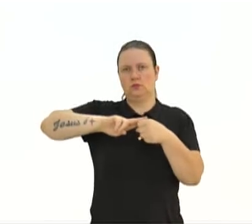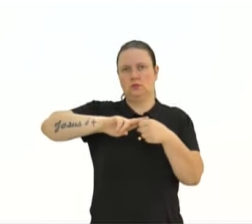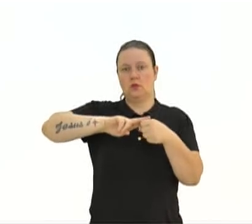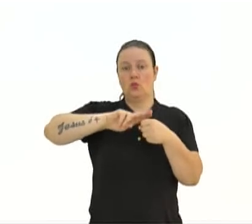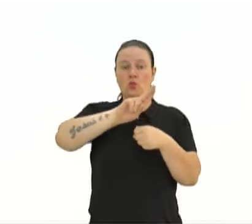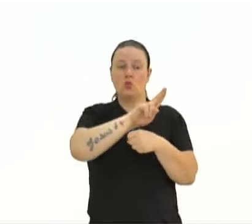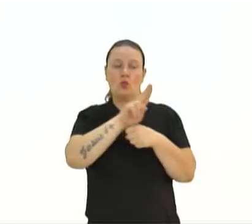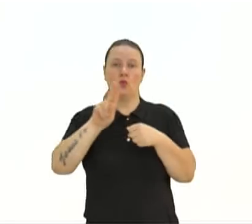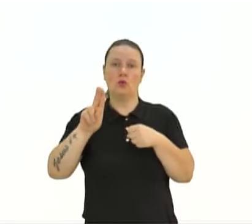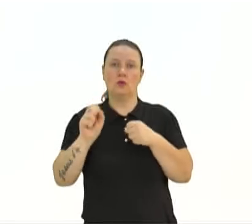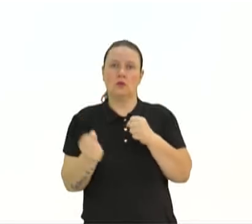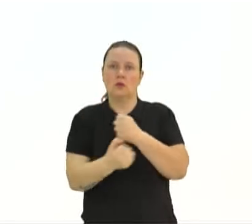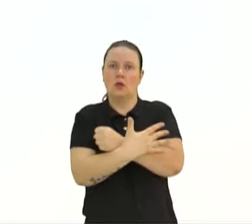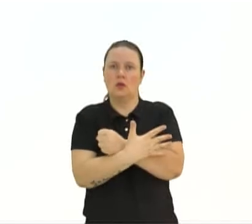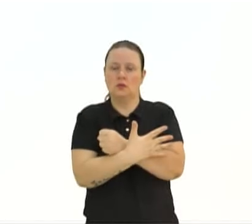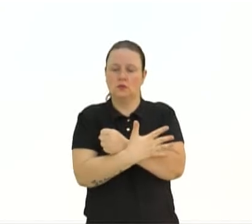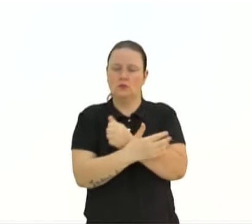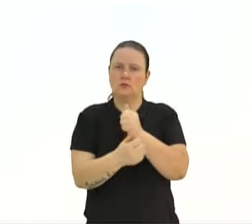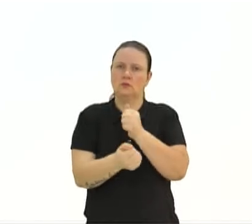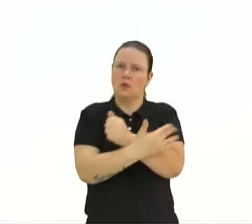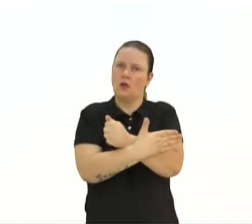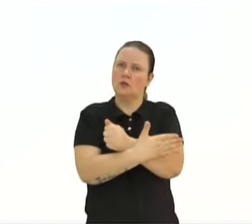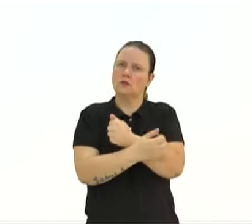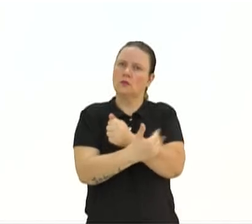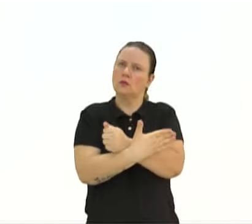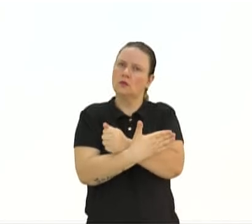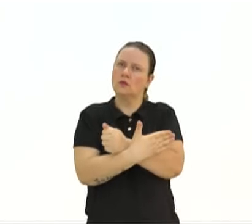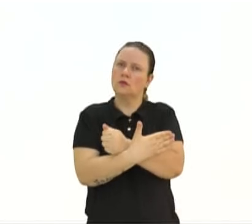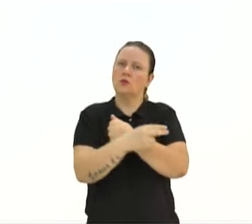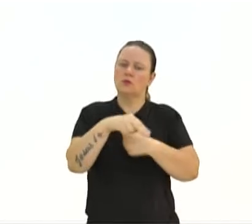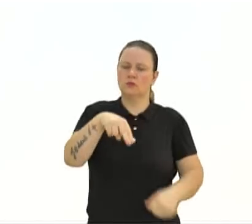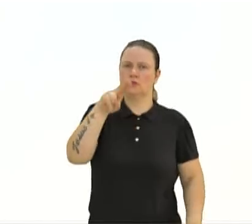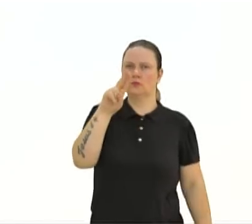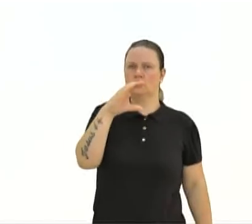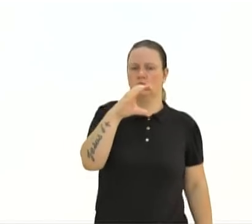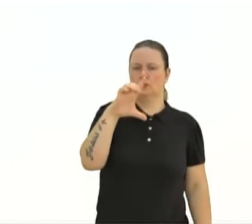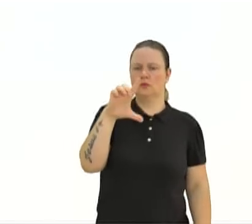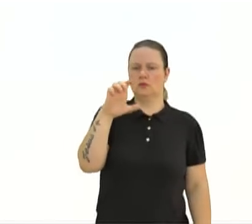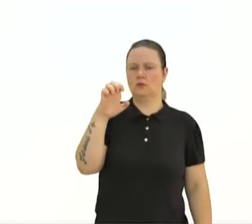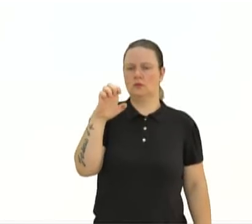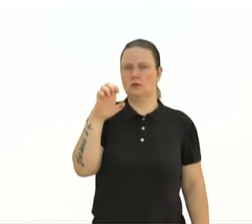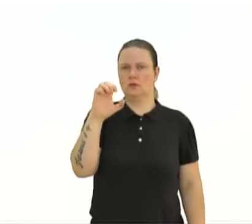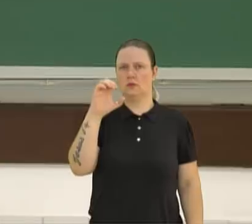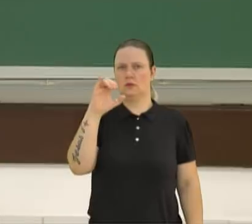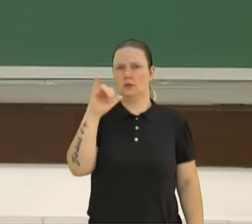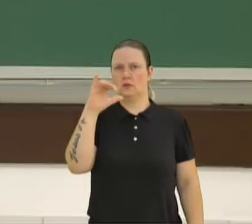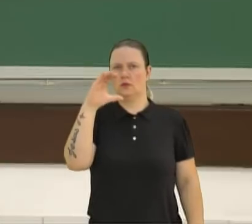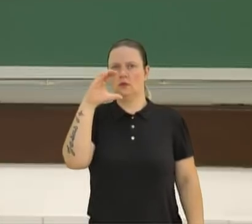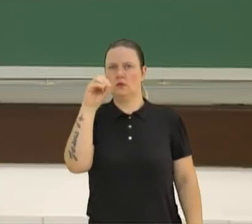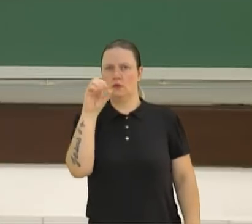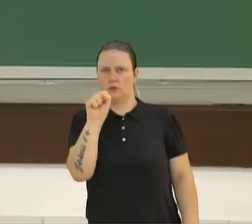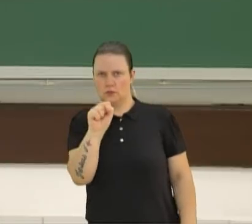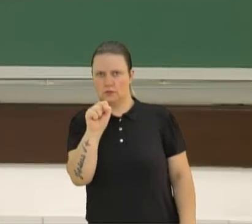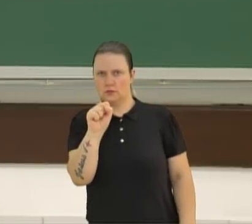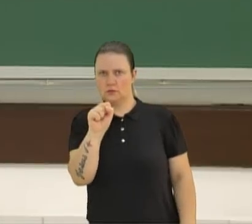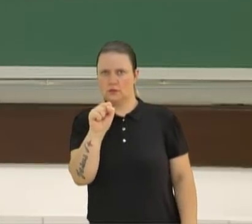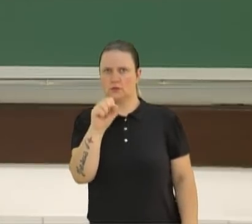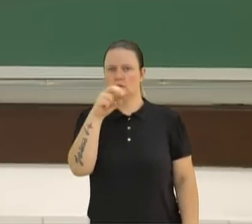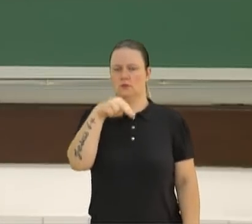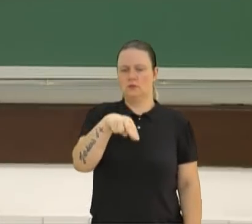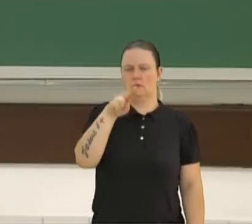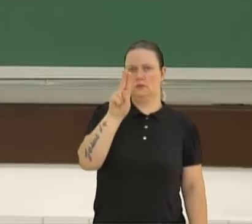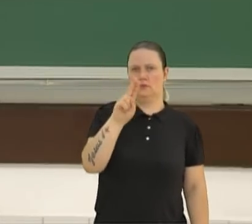vários termos que dizem a mesma coisa. Vamos chamar de membrana nuclear ou carioteca. É essa membrana, isso no meu desenho aqui, ó, na minha imagem, é